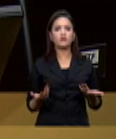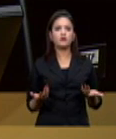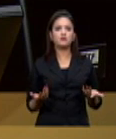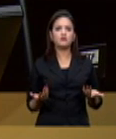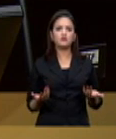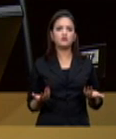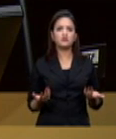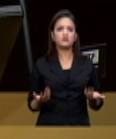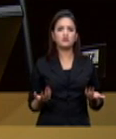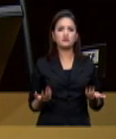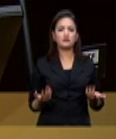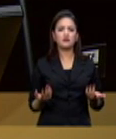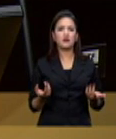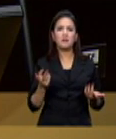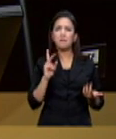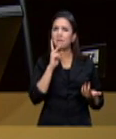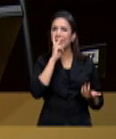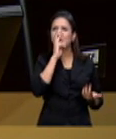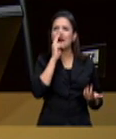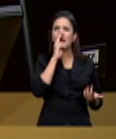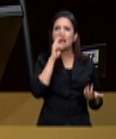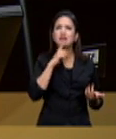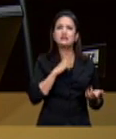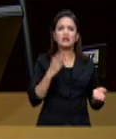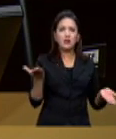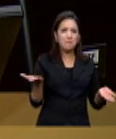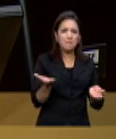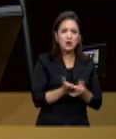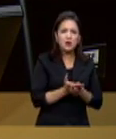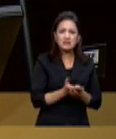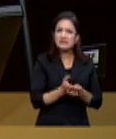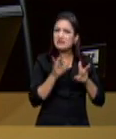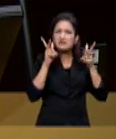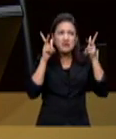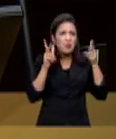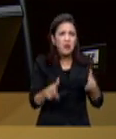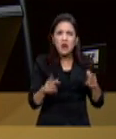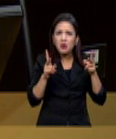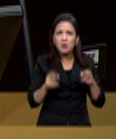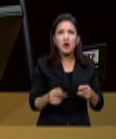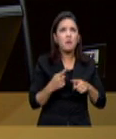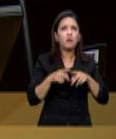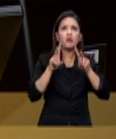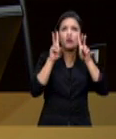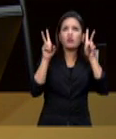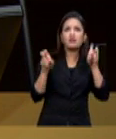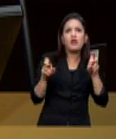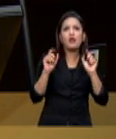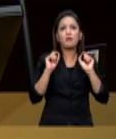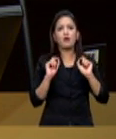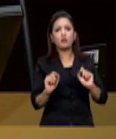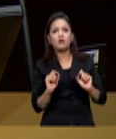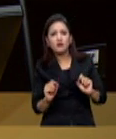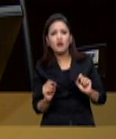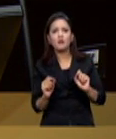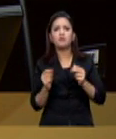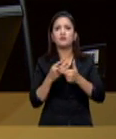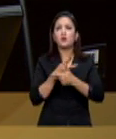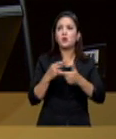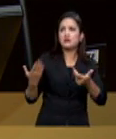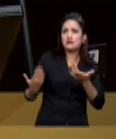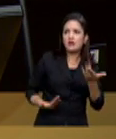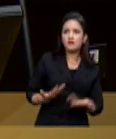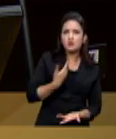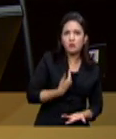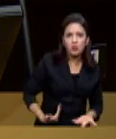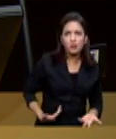nós estamos julgando casos idênticos, porque, às vezes, são leis que tratam de concessão de serviço público de telefonia, como em alguns